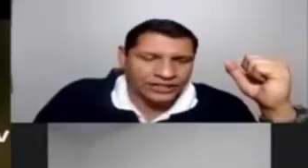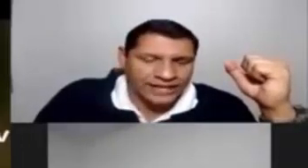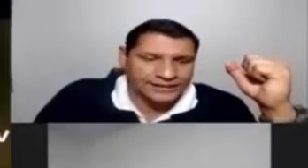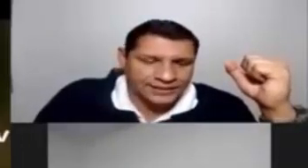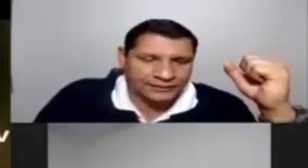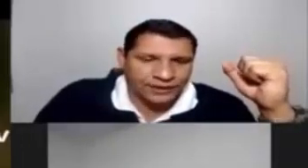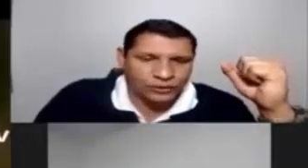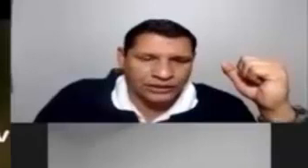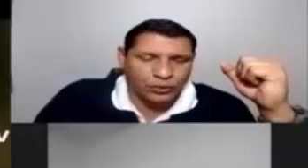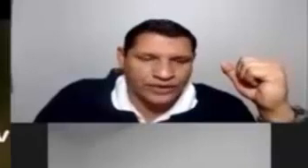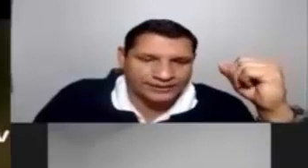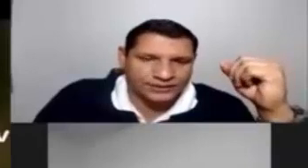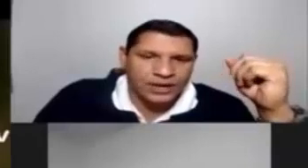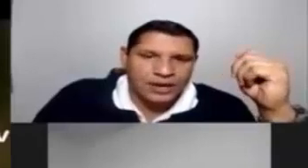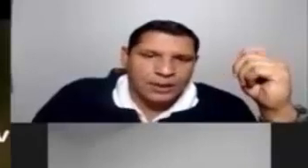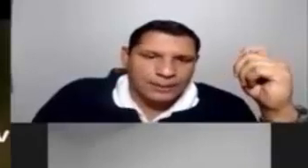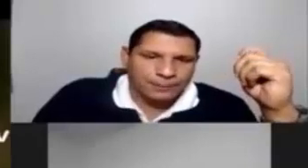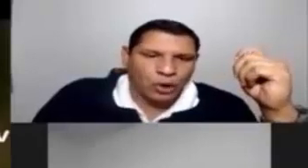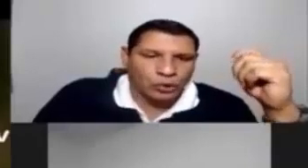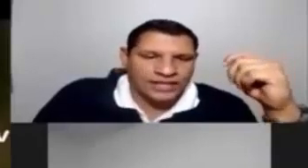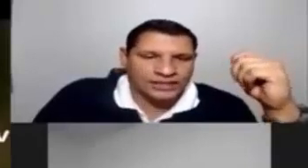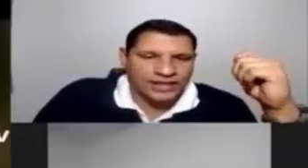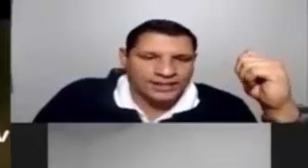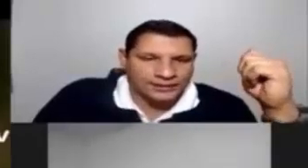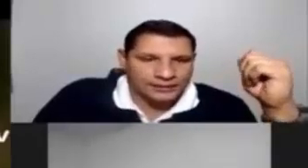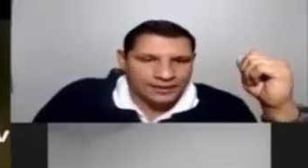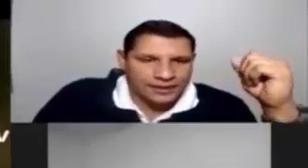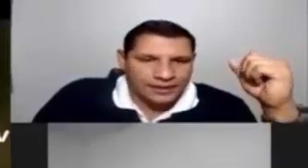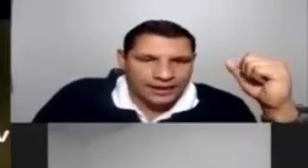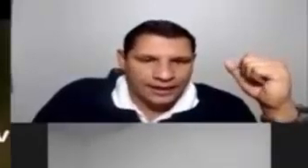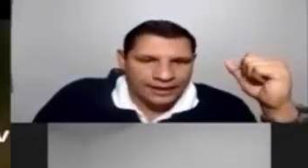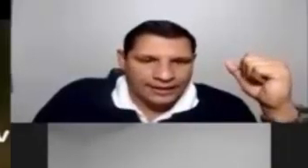Eu acho que é esse texto que você está falando das conversas. Coloca o texto aí.